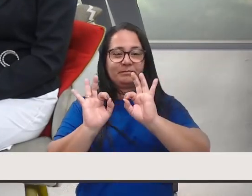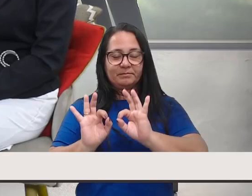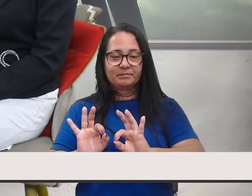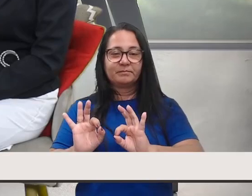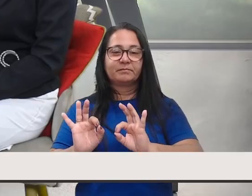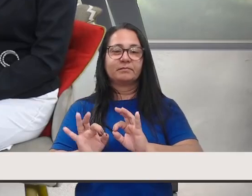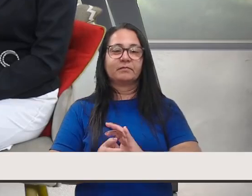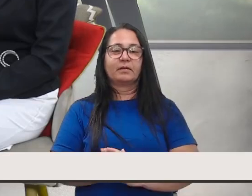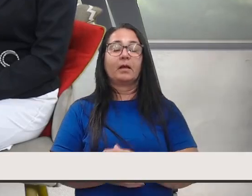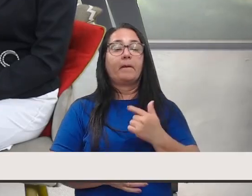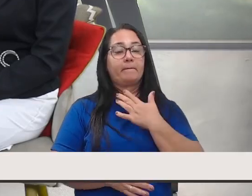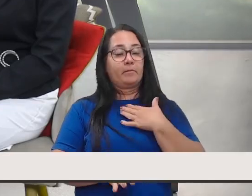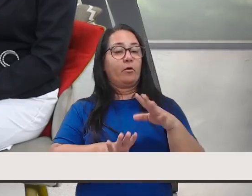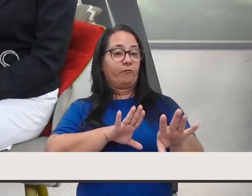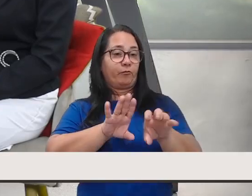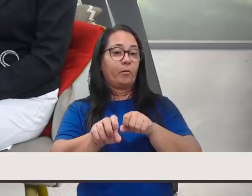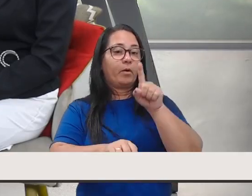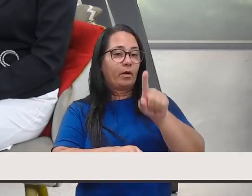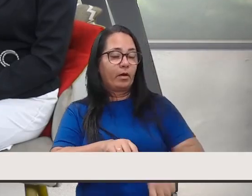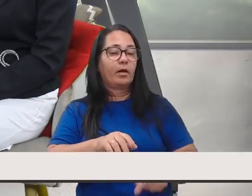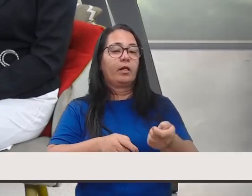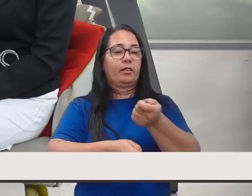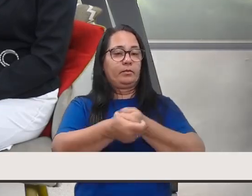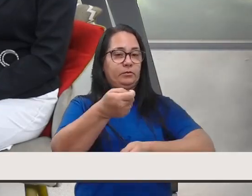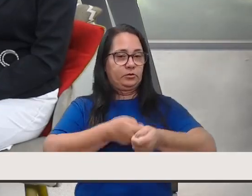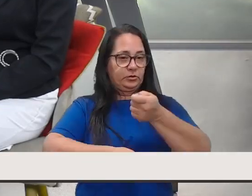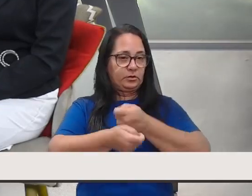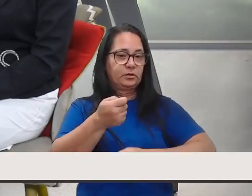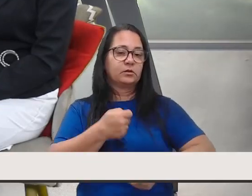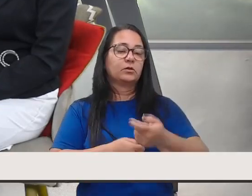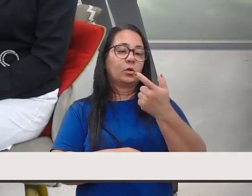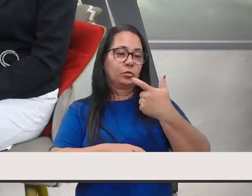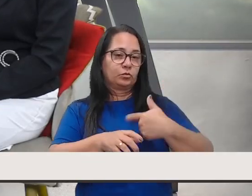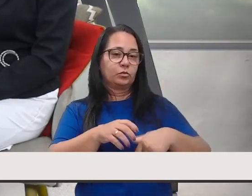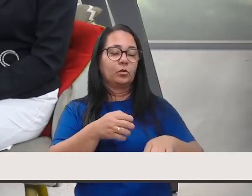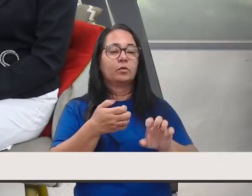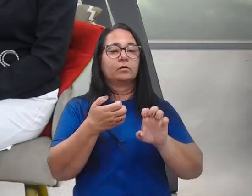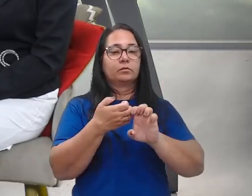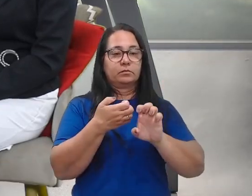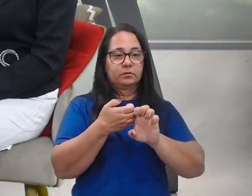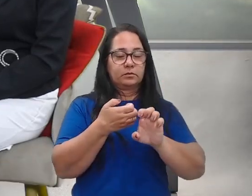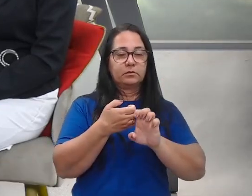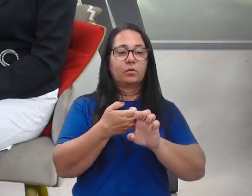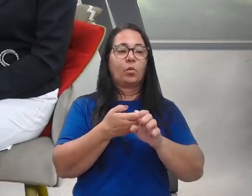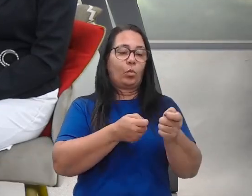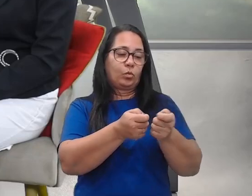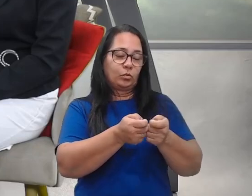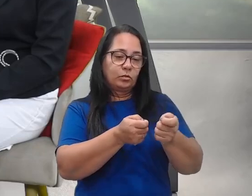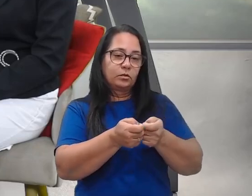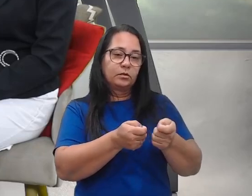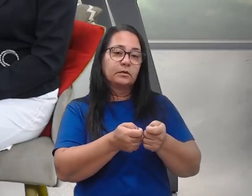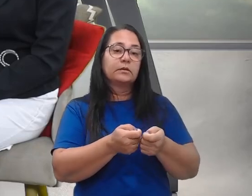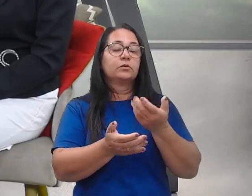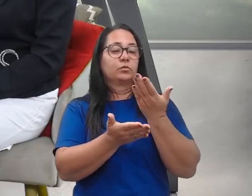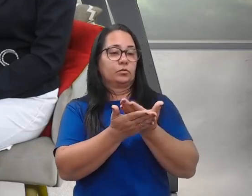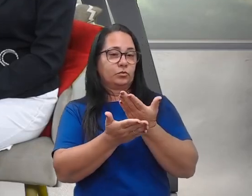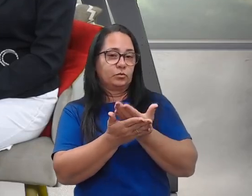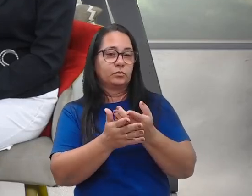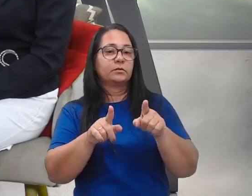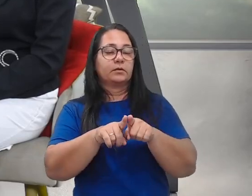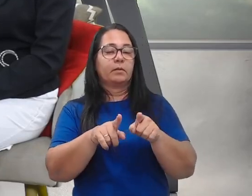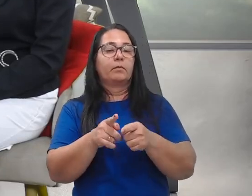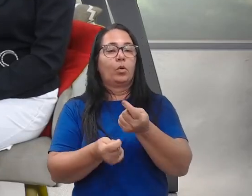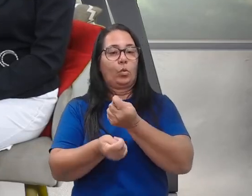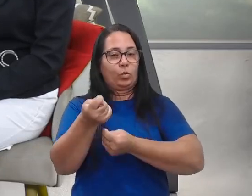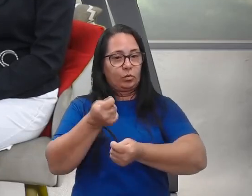minha formação é administração, eu sou especialista em finanças, auditoria e controladoria e estudante de economia, fiz o mestrado, né,